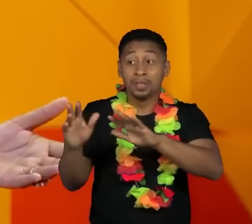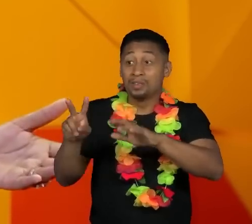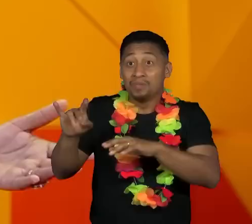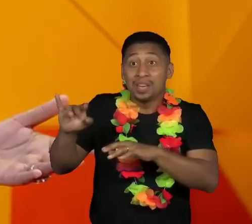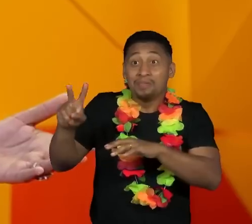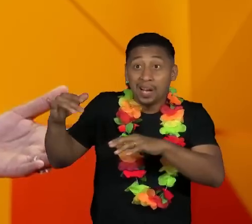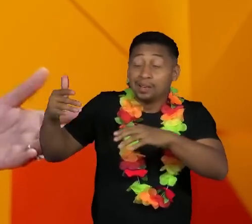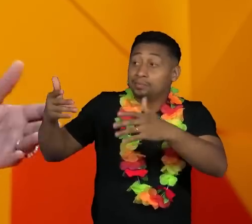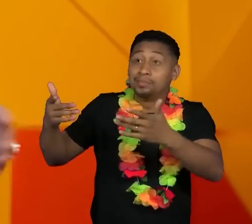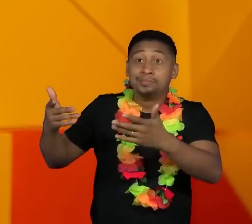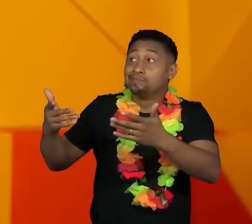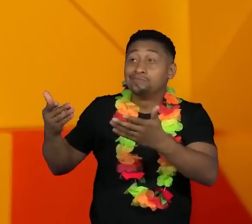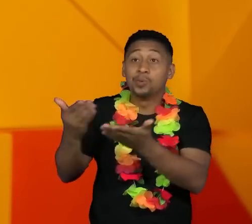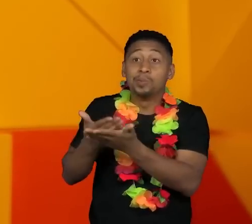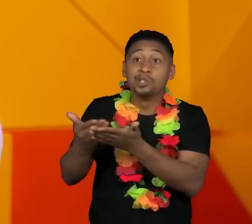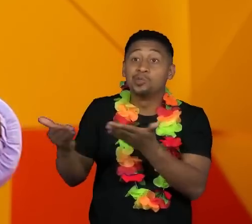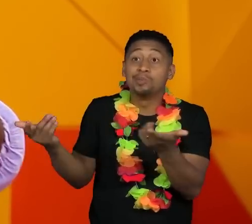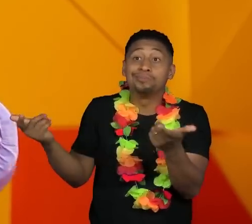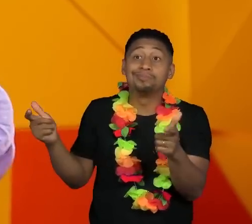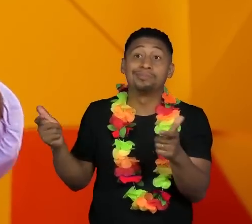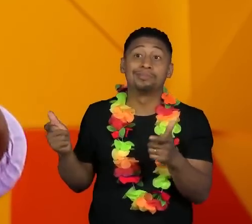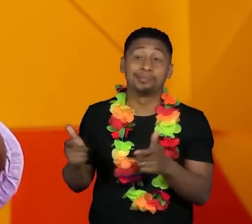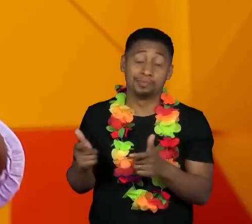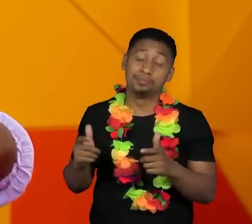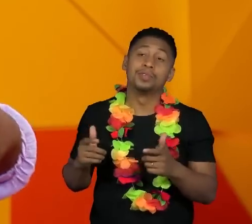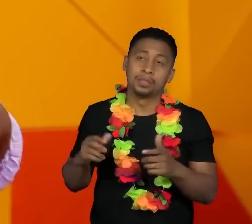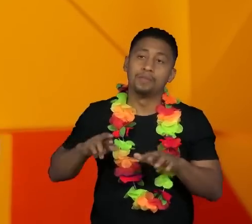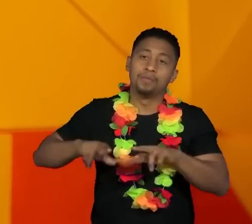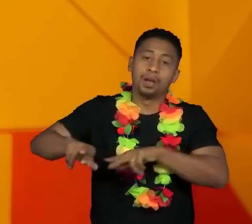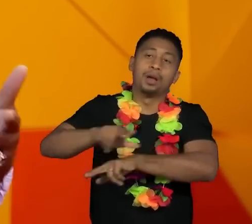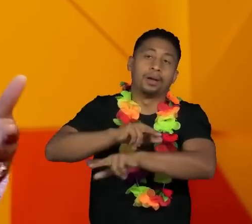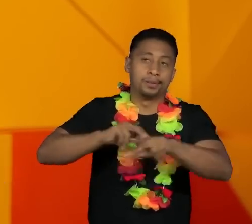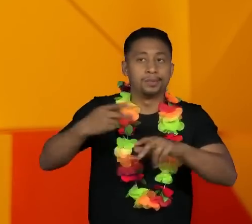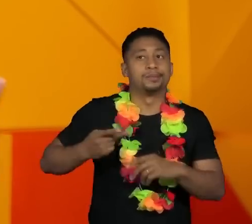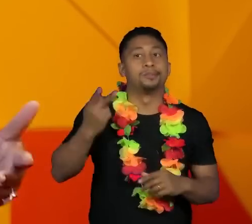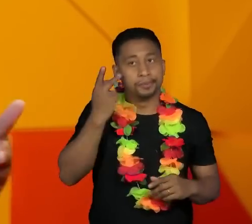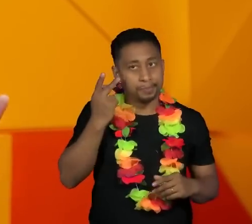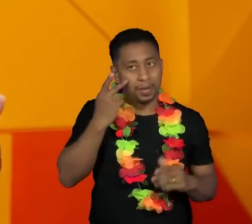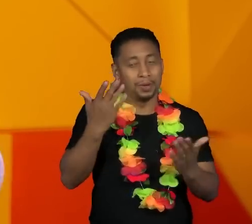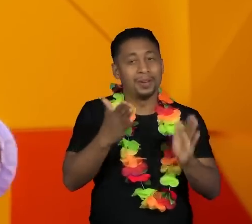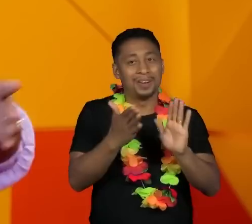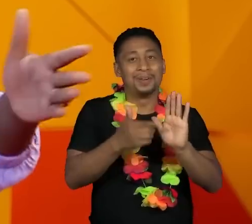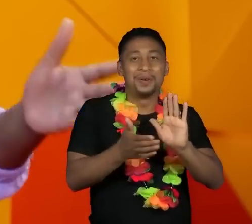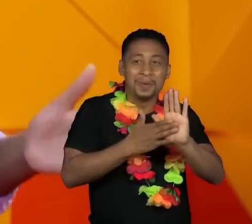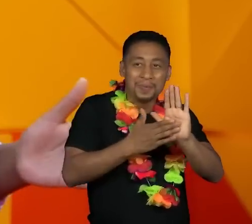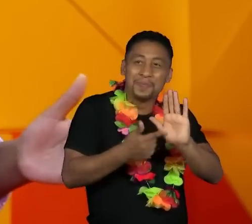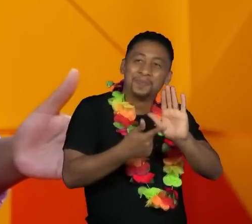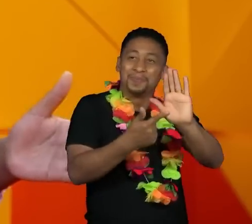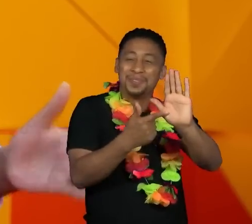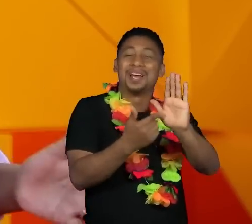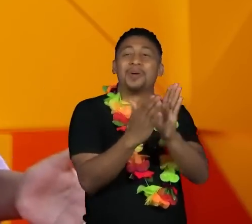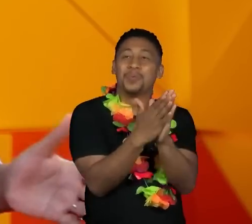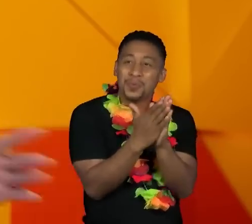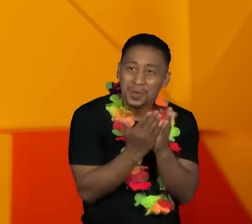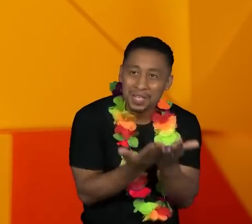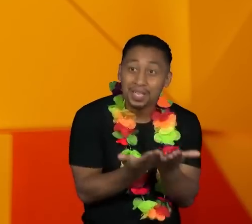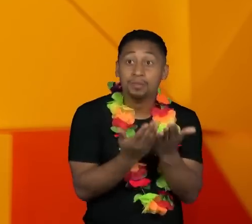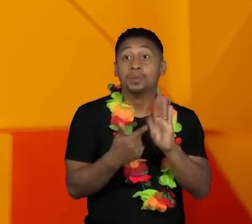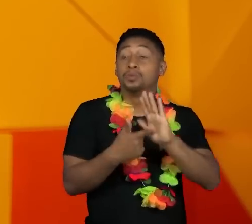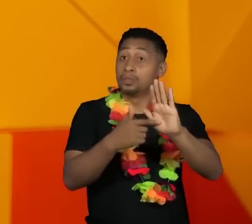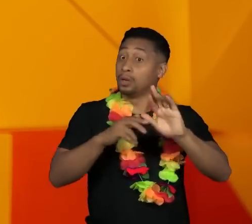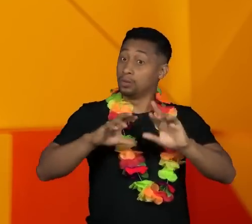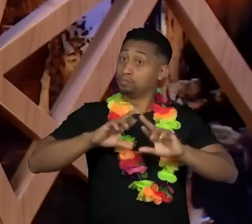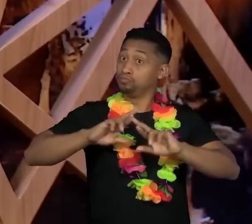outras escolas tradicionais de São Paulo. Queria aproveitar, mostrar o livro, mas também falar desse caminhar que está diferente para algumas